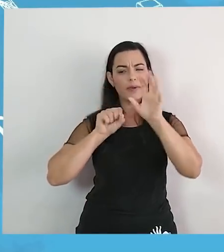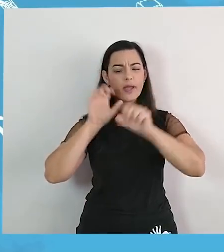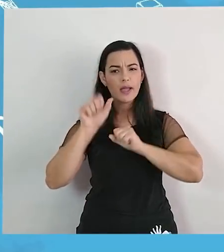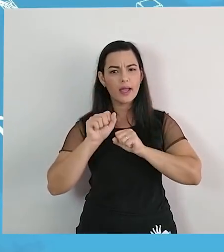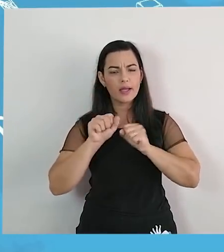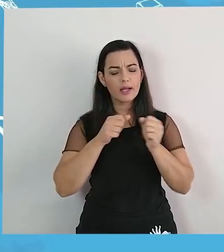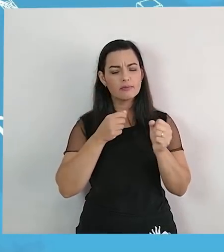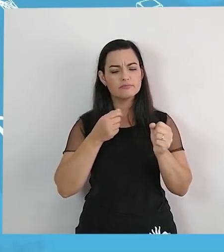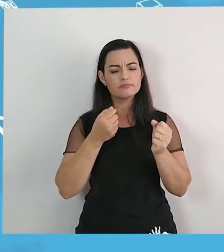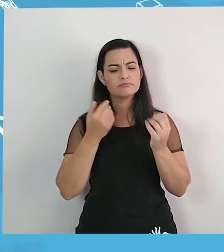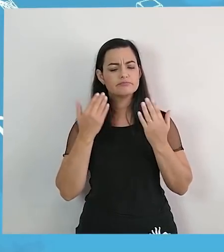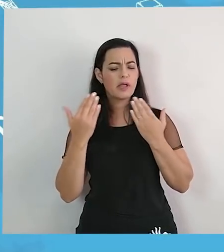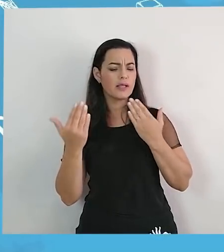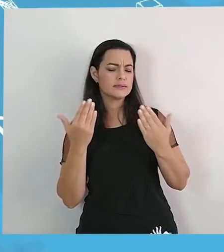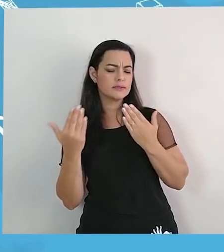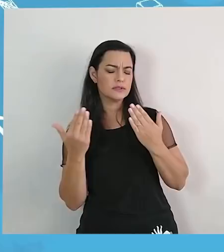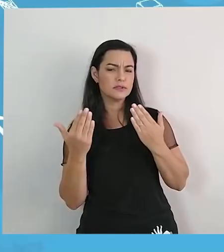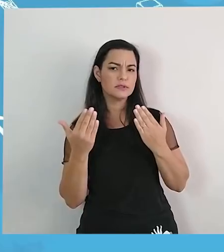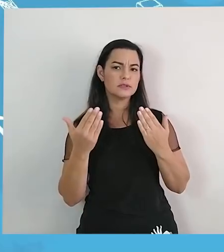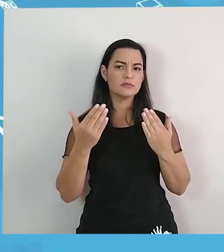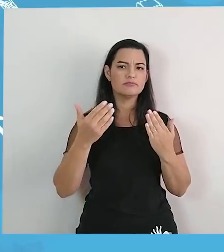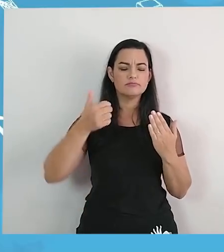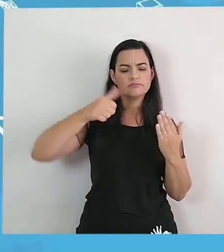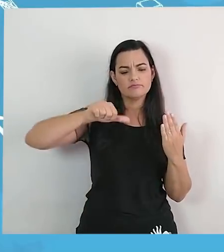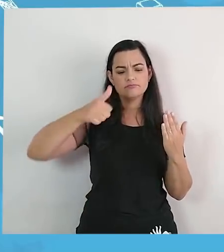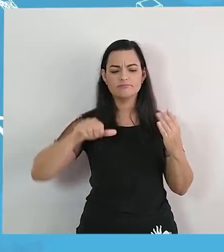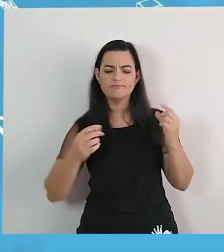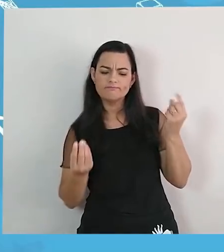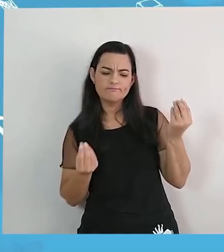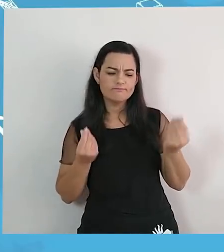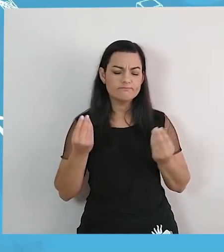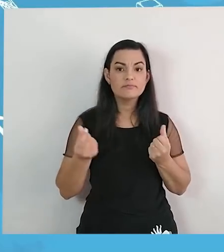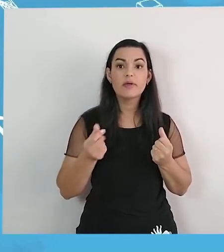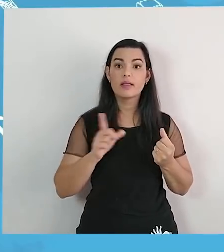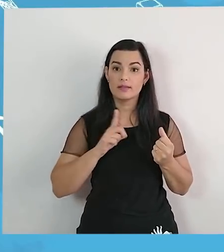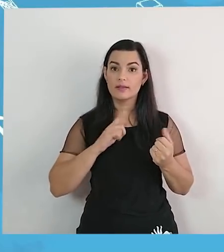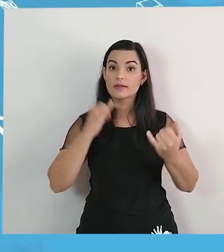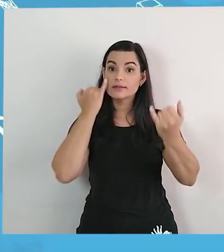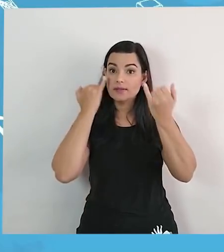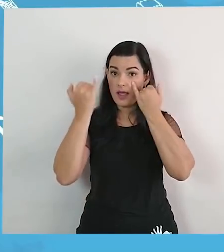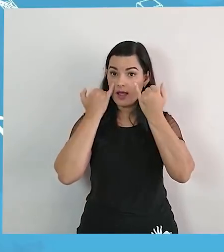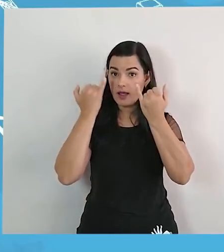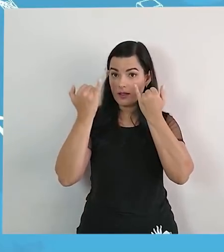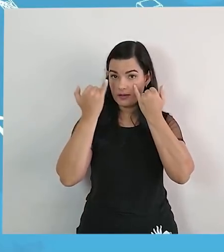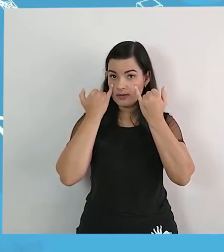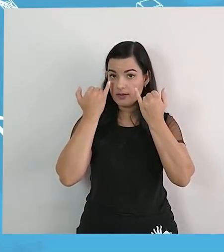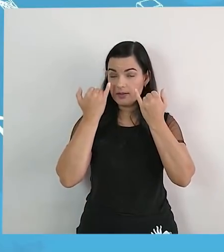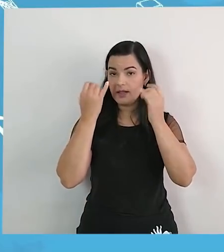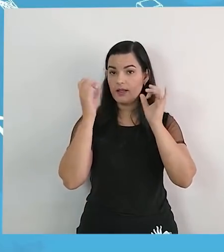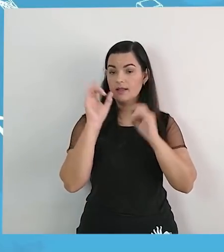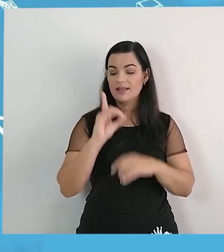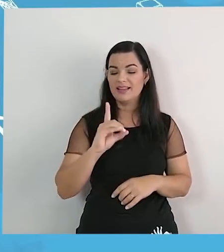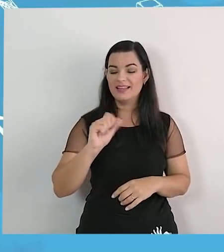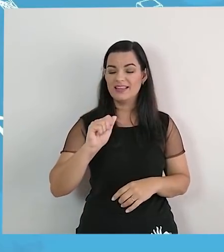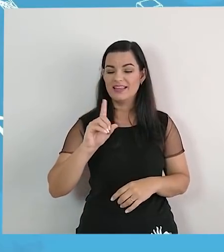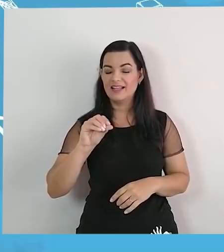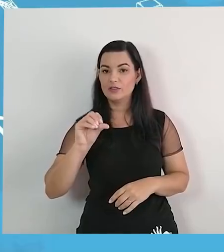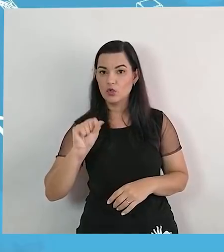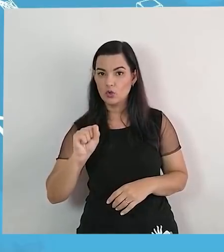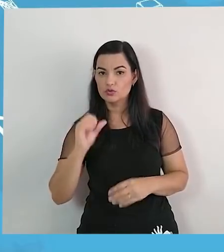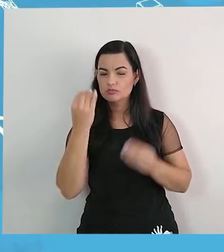Então, vocês possuem aí nessa tabela alguns dados e embaixo a Pro está colocando